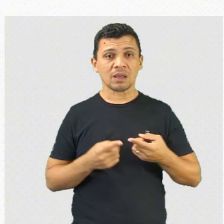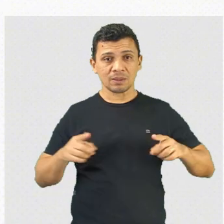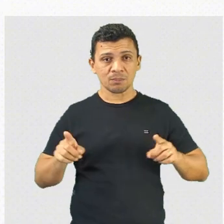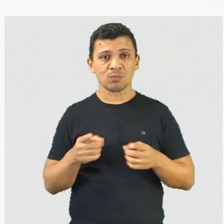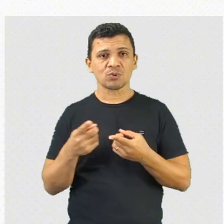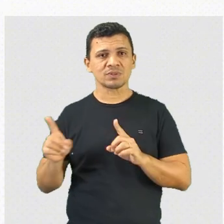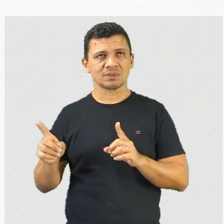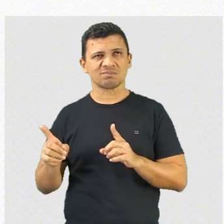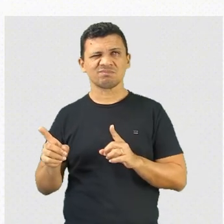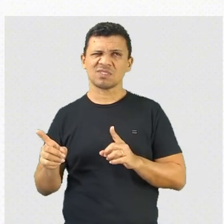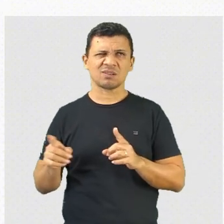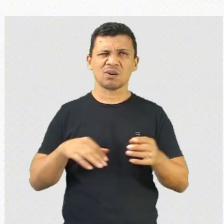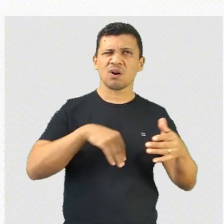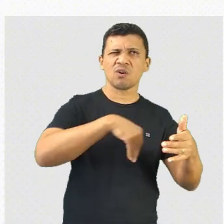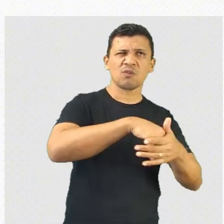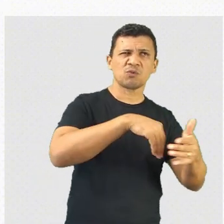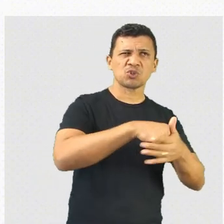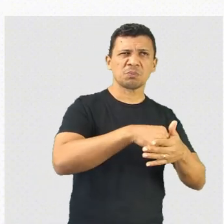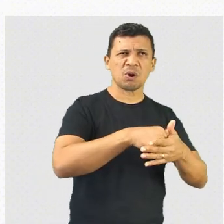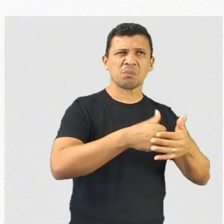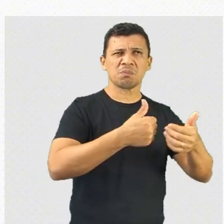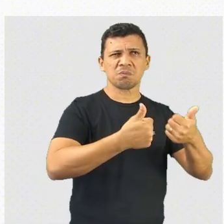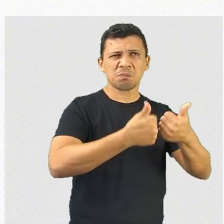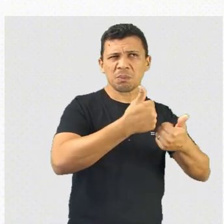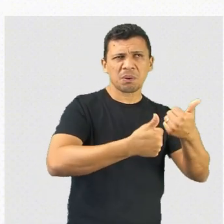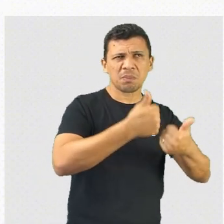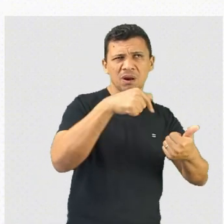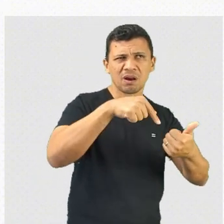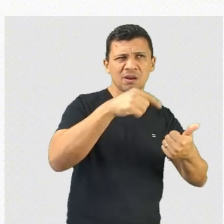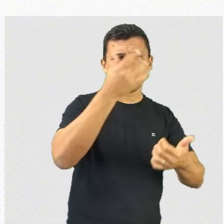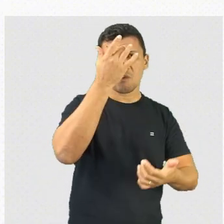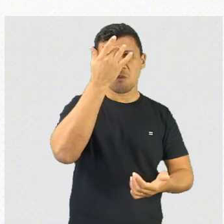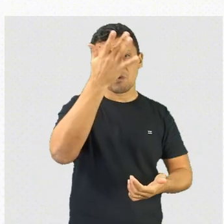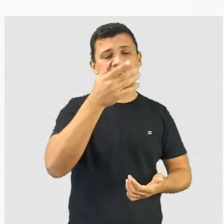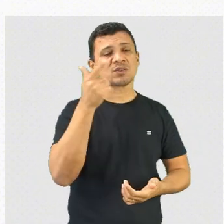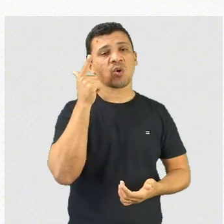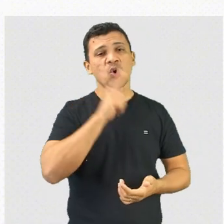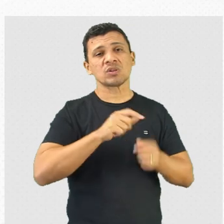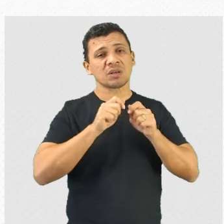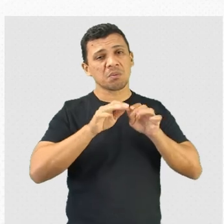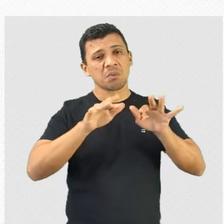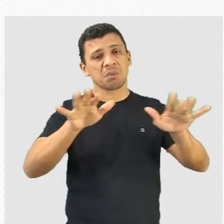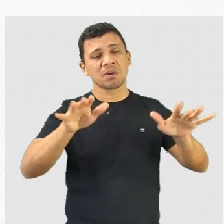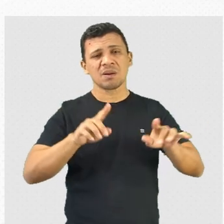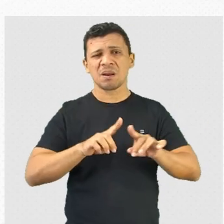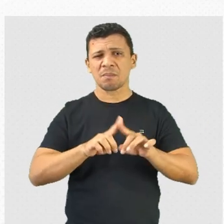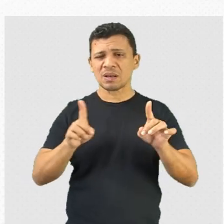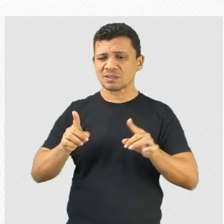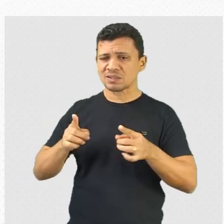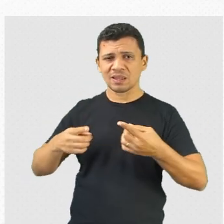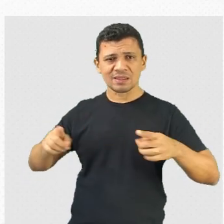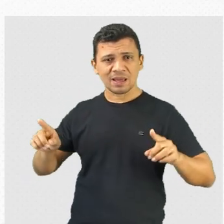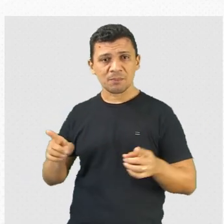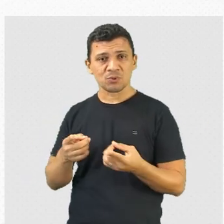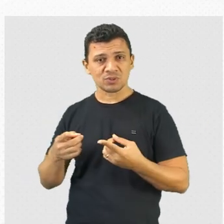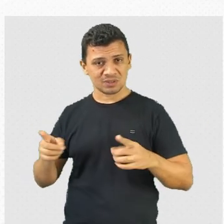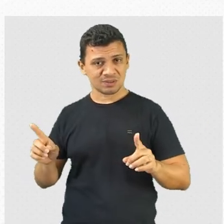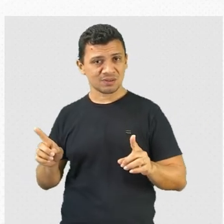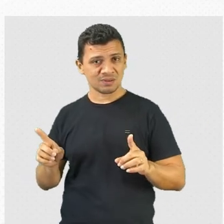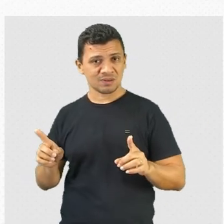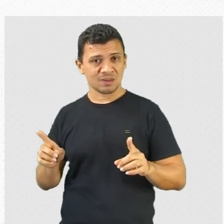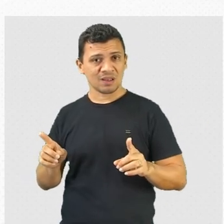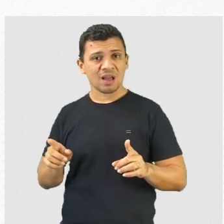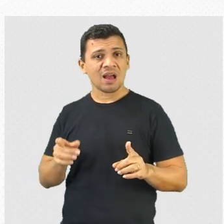futebol é mais fácil, né, do brasileiro conseguir chegar globalmente, mas na música, né, geralmente